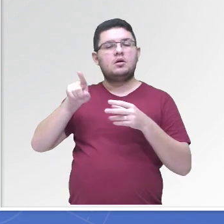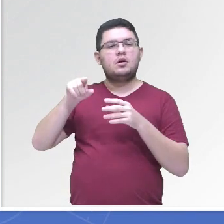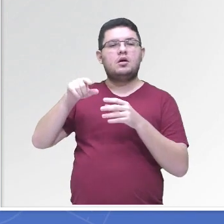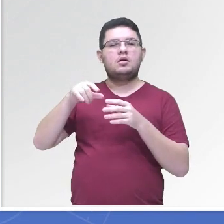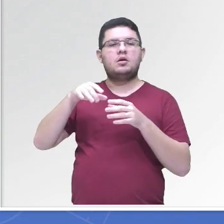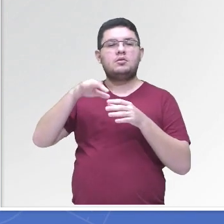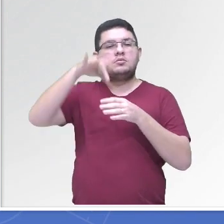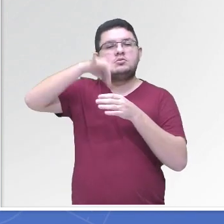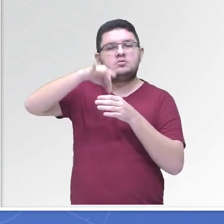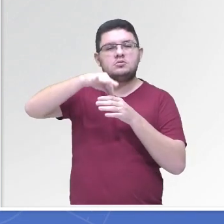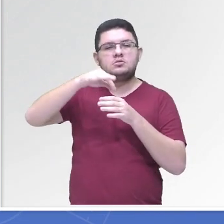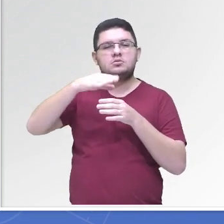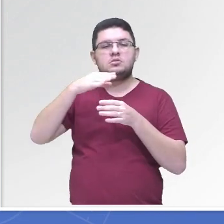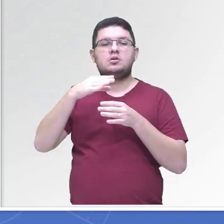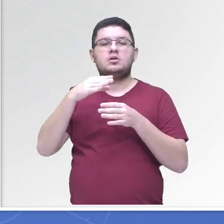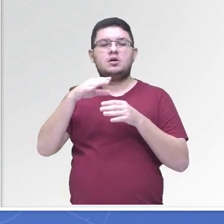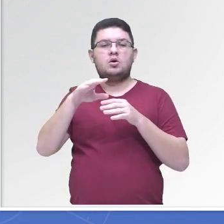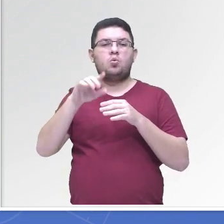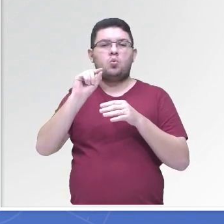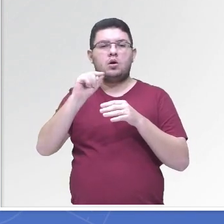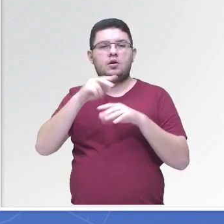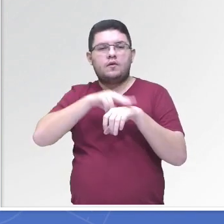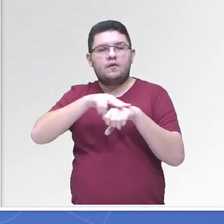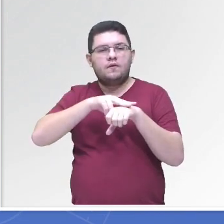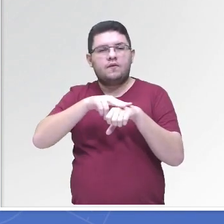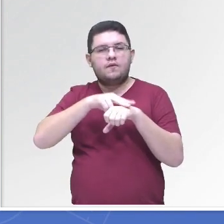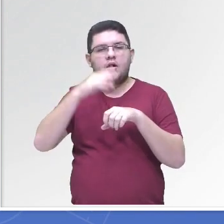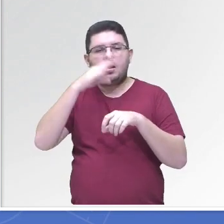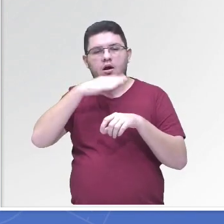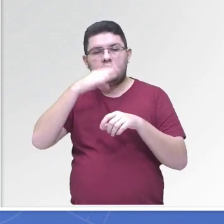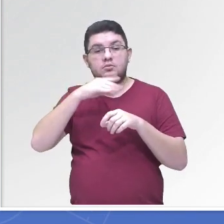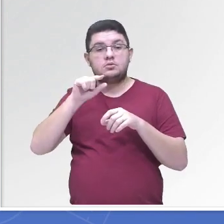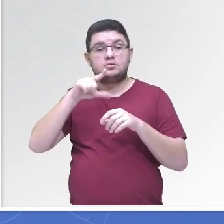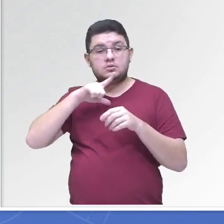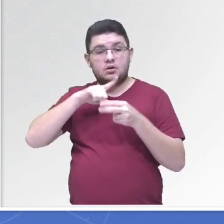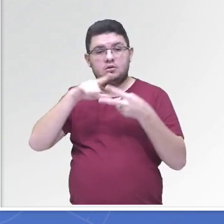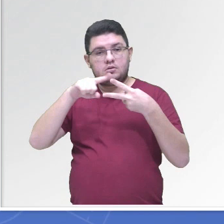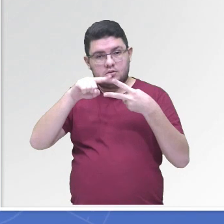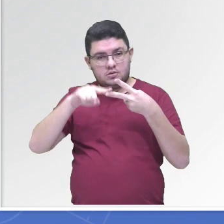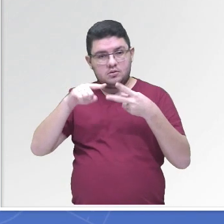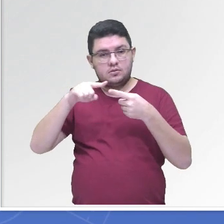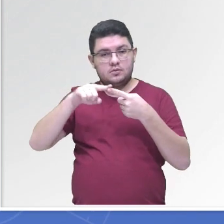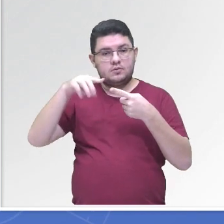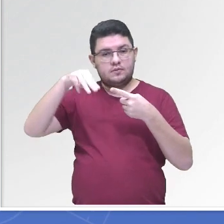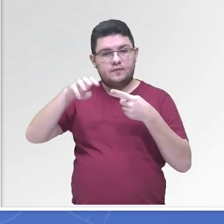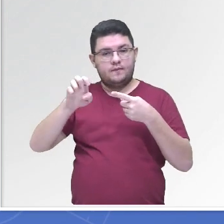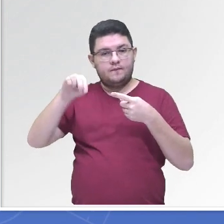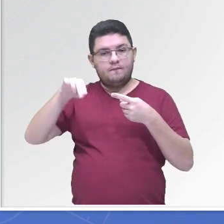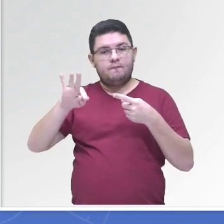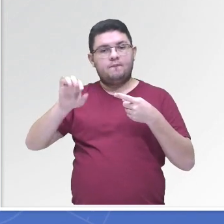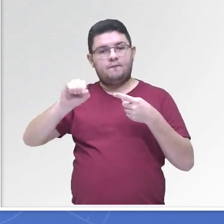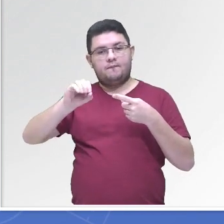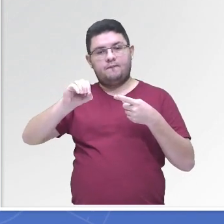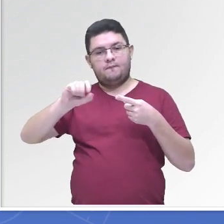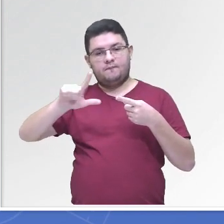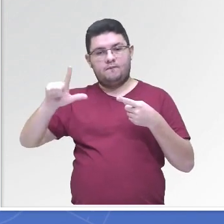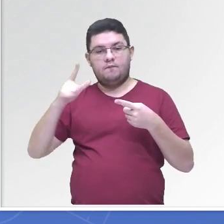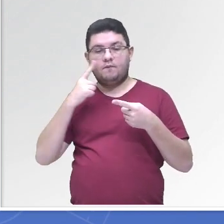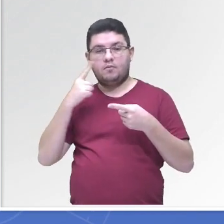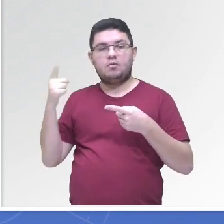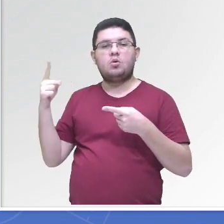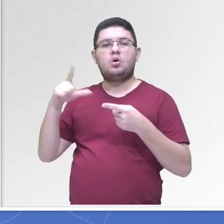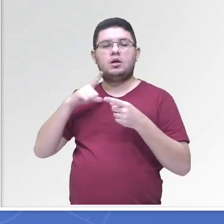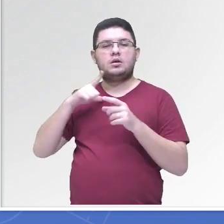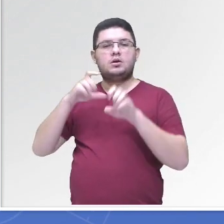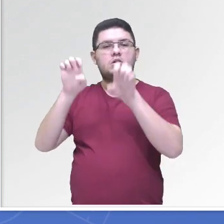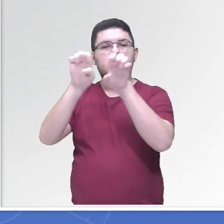suas características. A primeira é o mentol. Tá aqui a estrutura do mentol, tudo isso aqui a gente ainda vai trabalhar, tá, gente? Essa questão